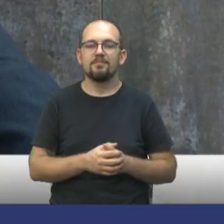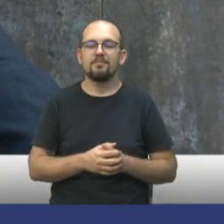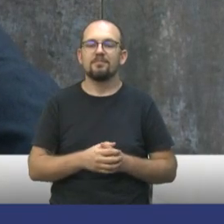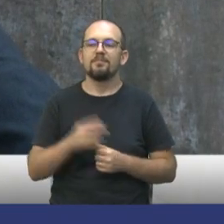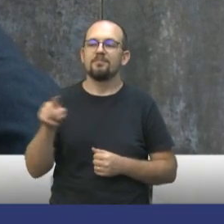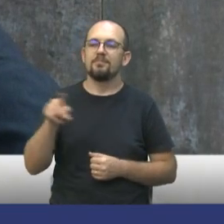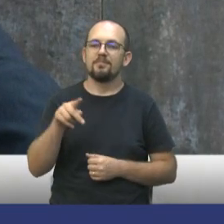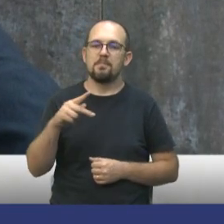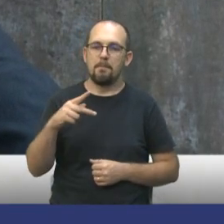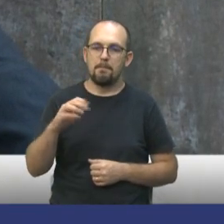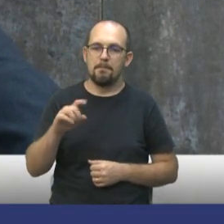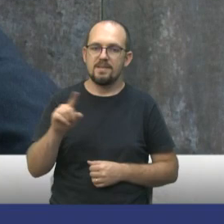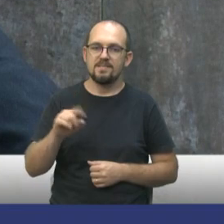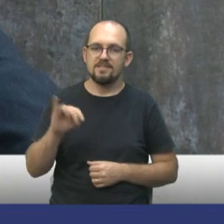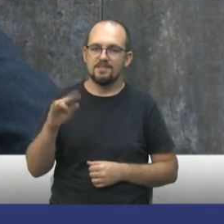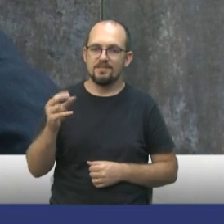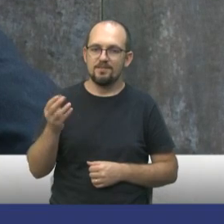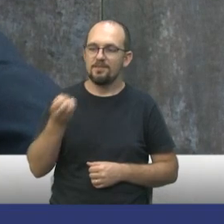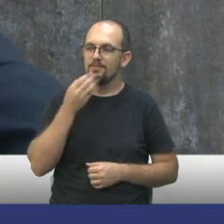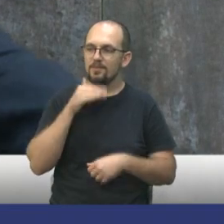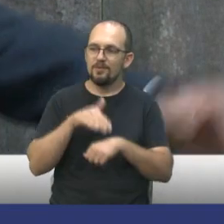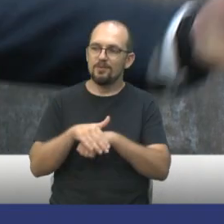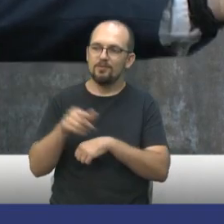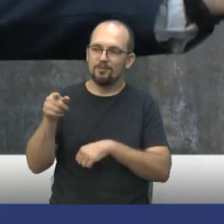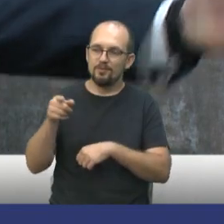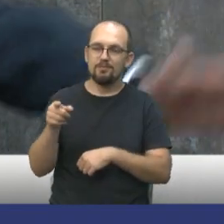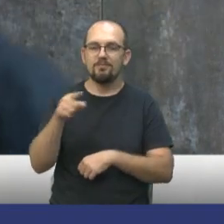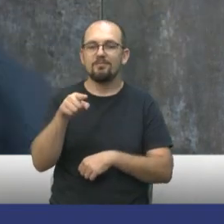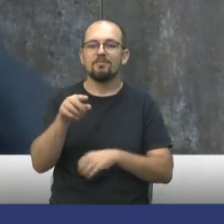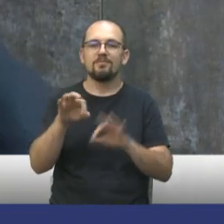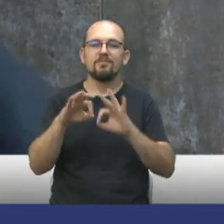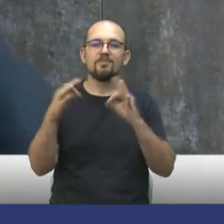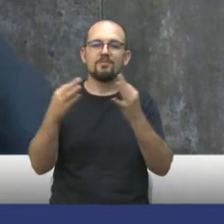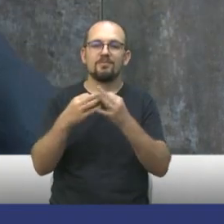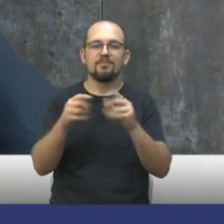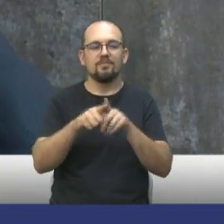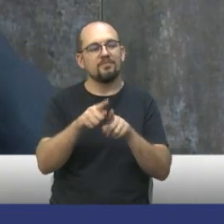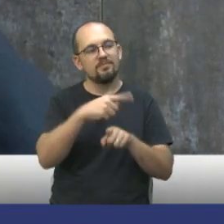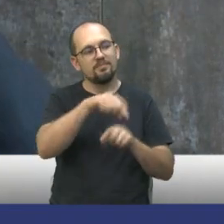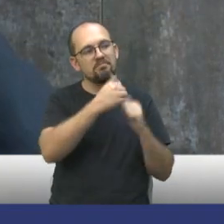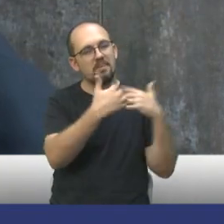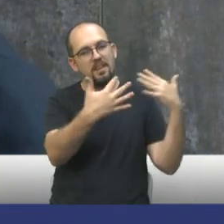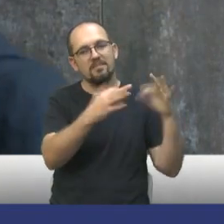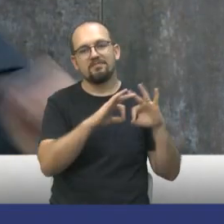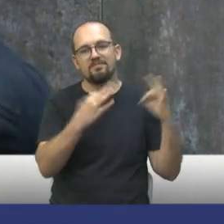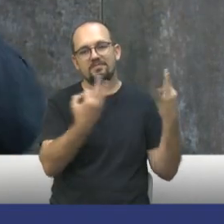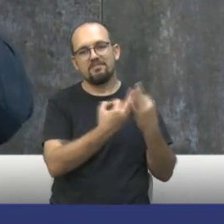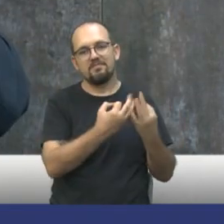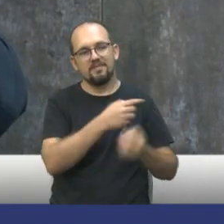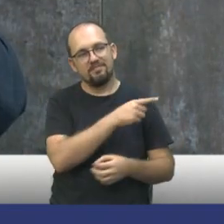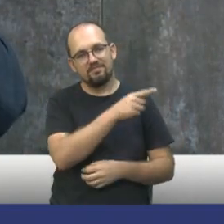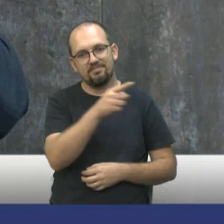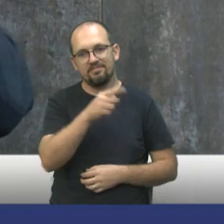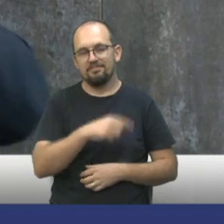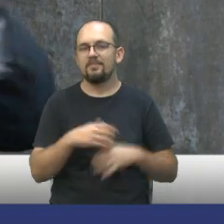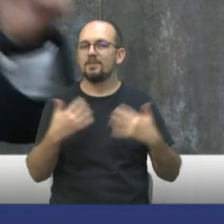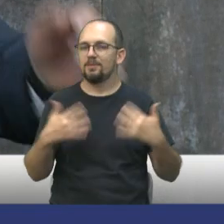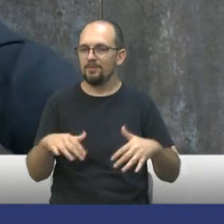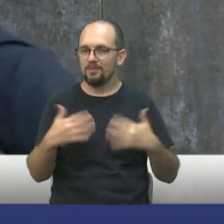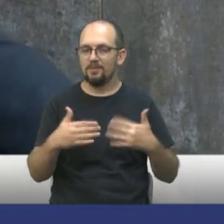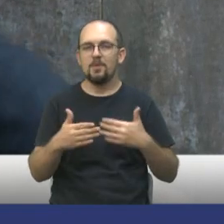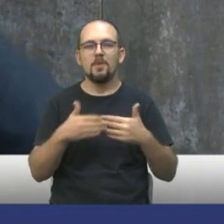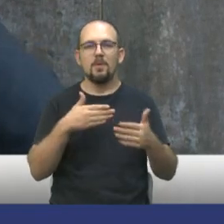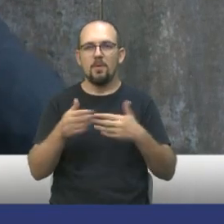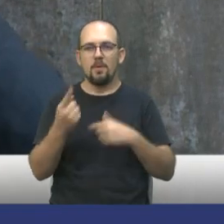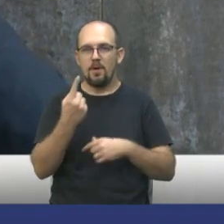Pezinho. Boa noite para você, sua família e sua família, como você falou, que não é para qualquer um